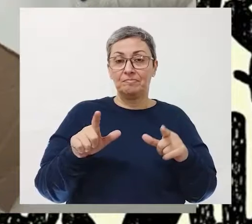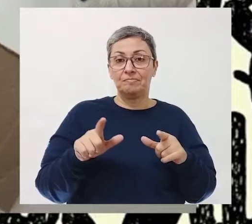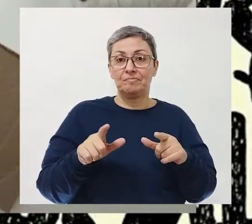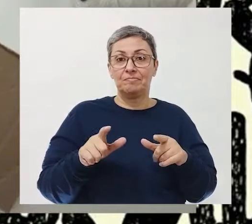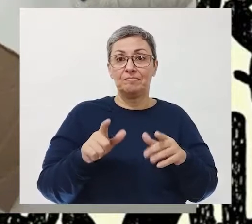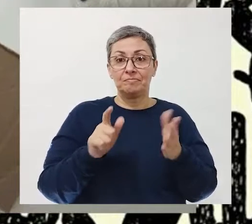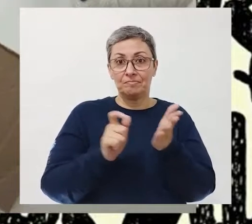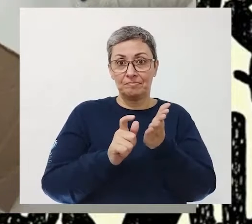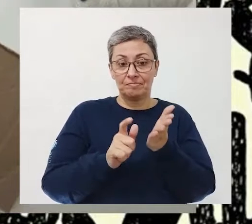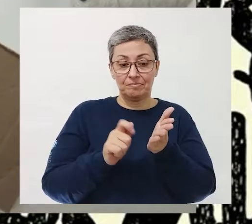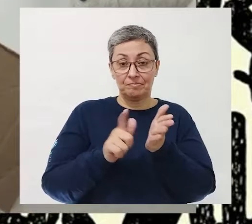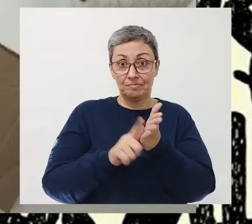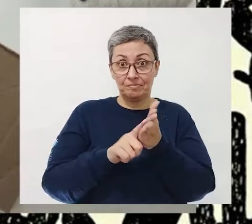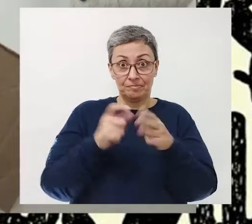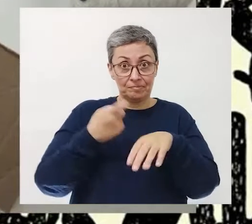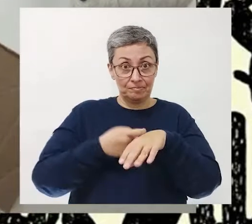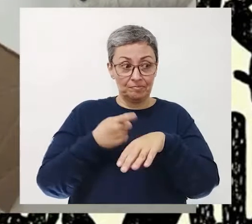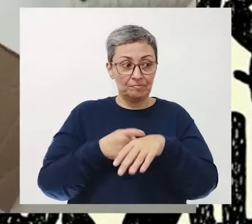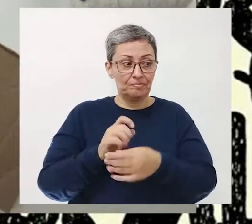papelão,